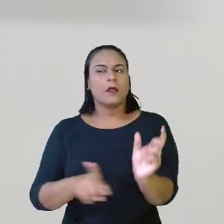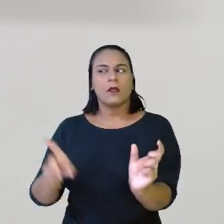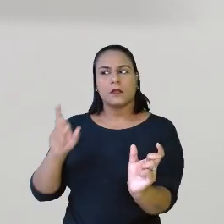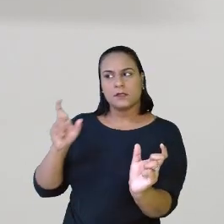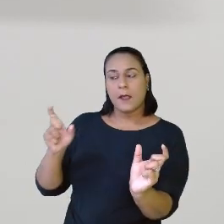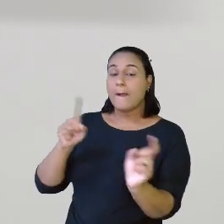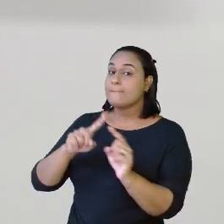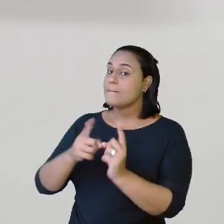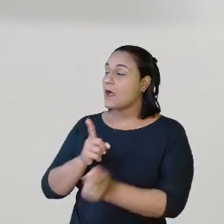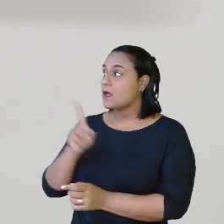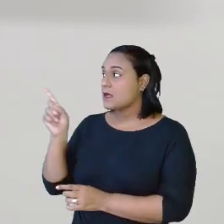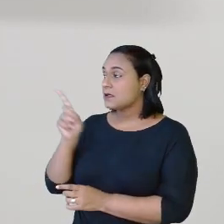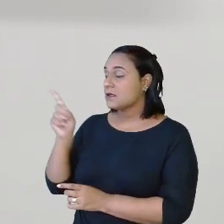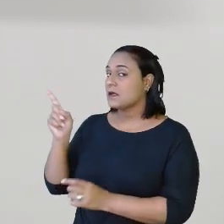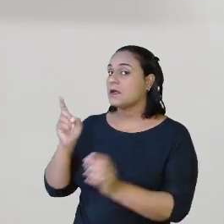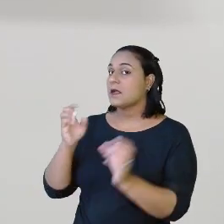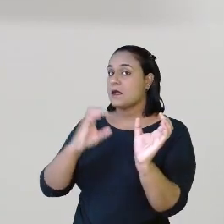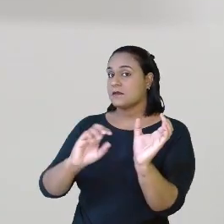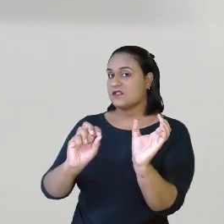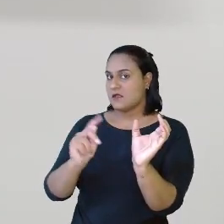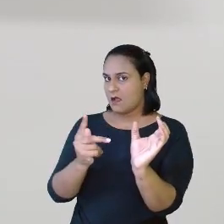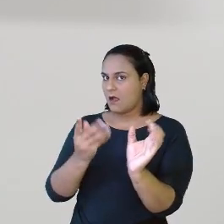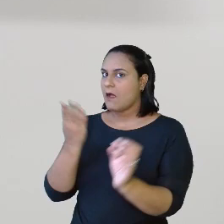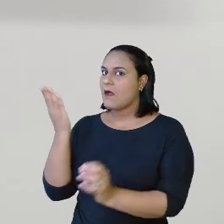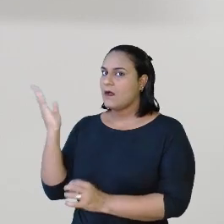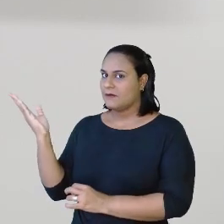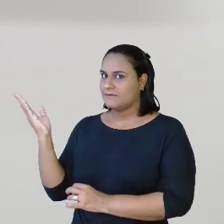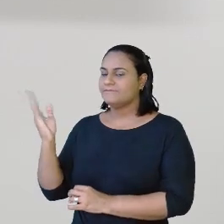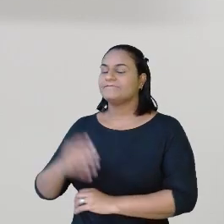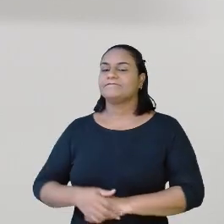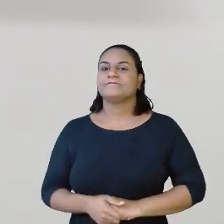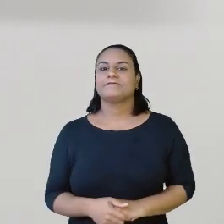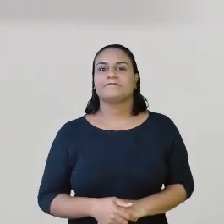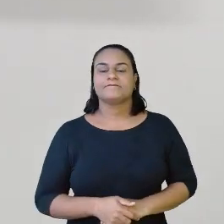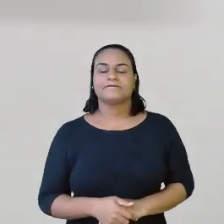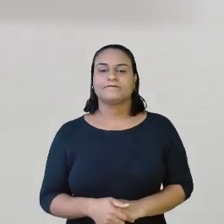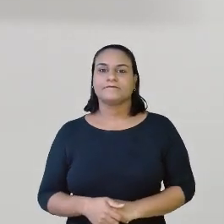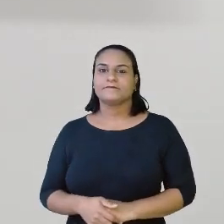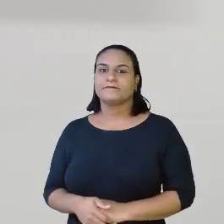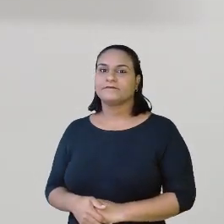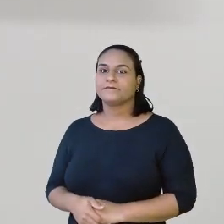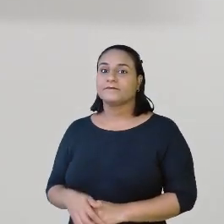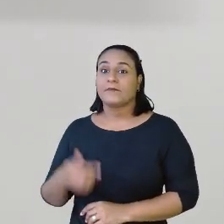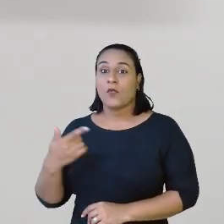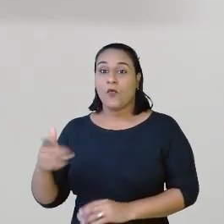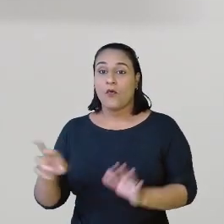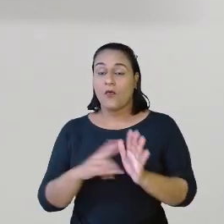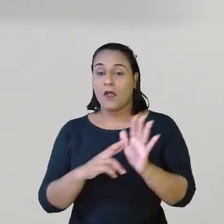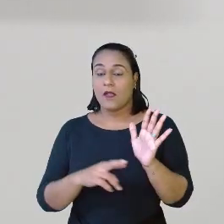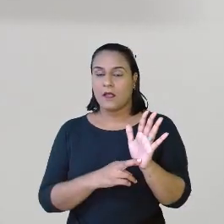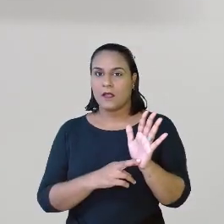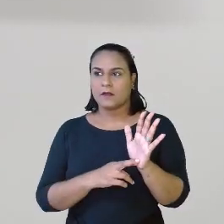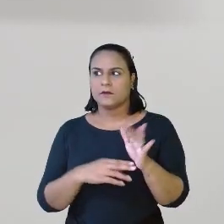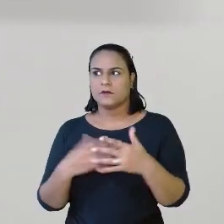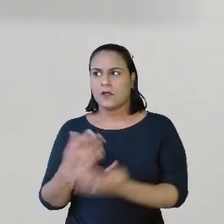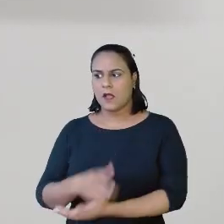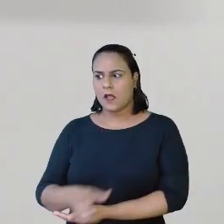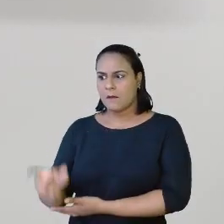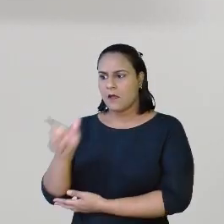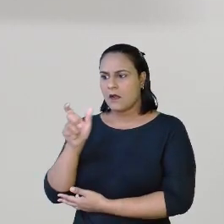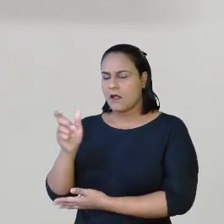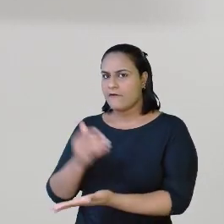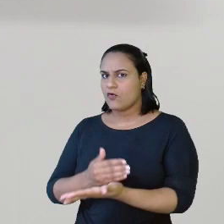recalchutar, recalchutagem é com CH, é a exceção da regra. Outra regra, quando as palavras são iniciadas